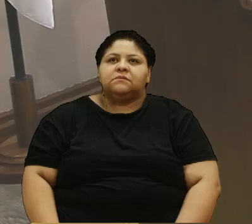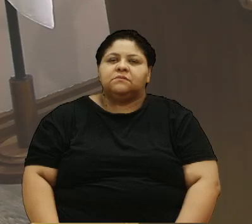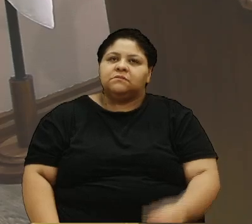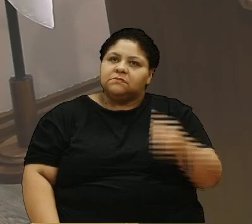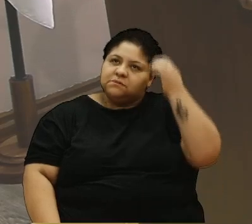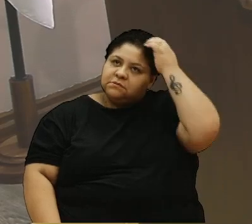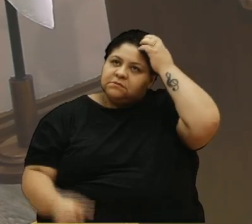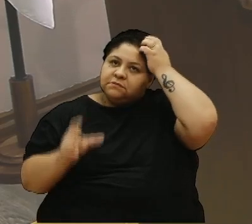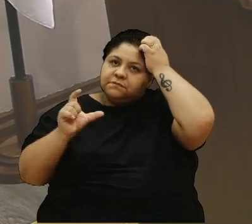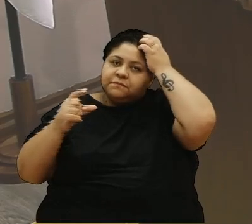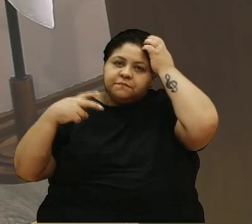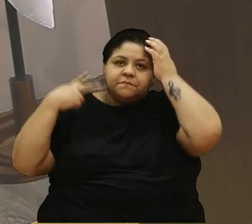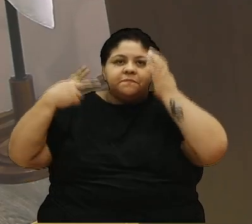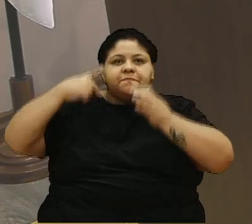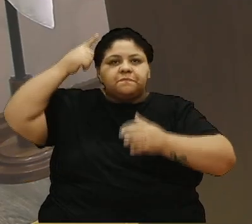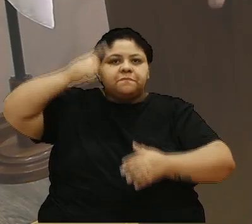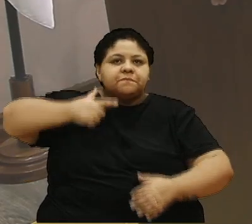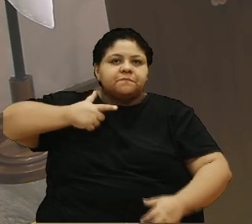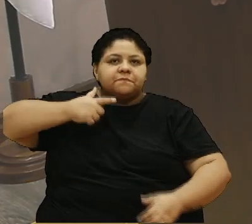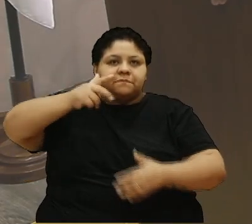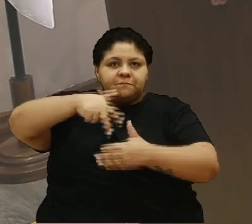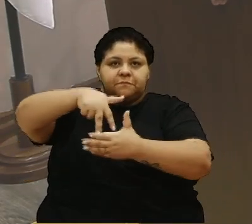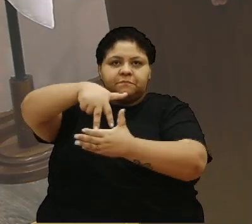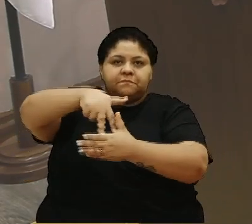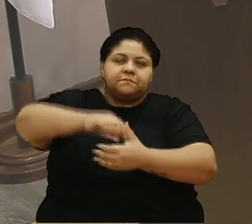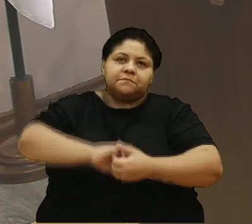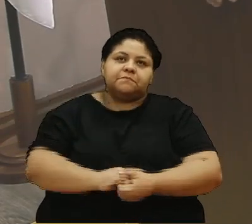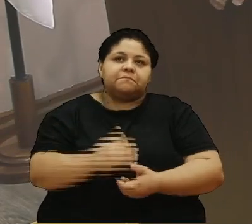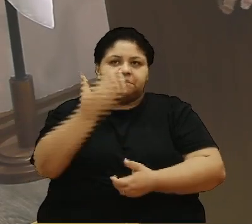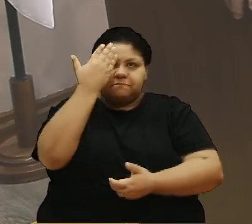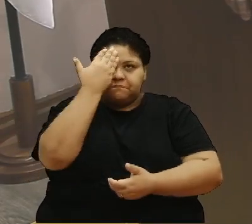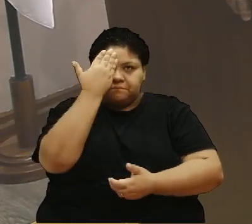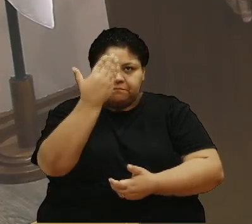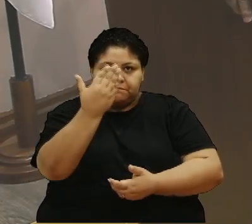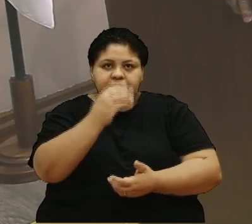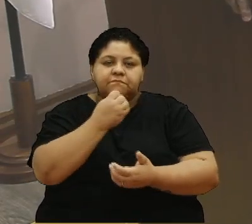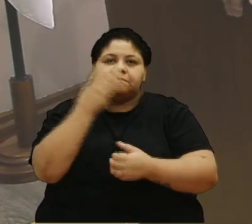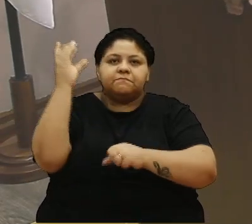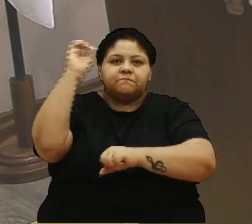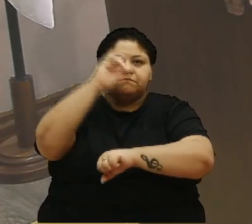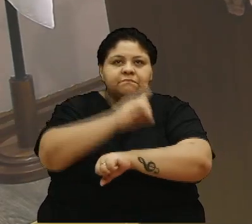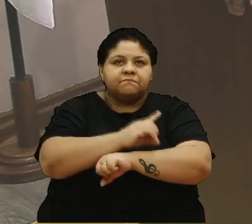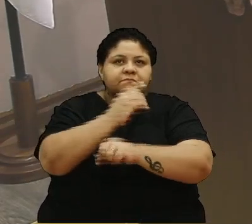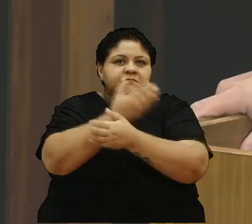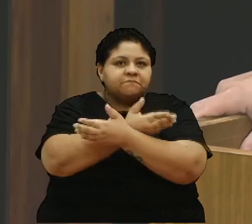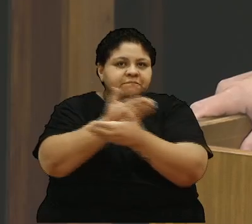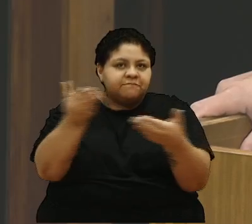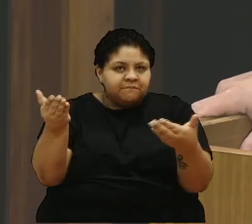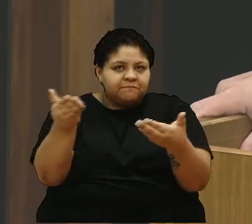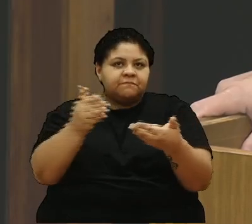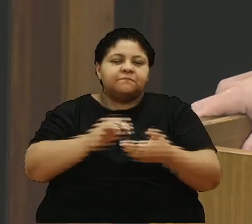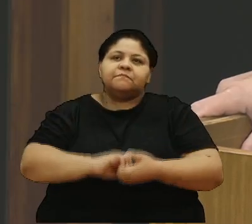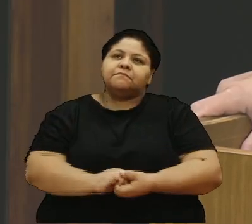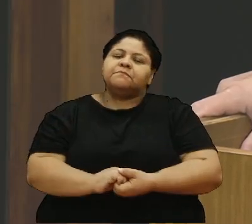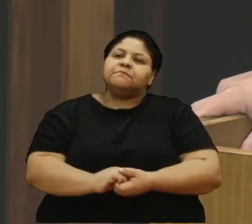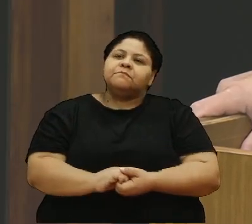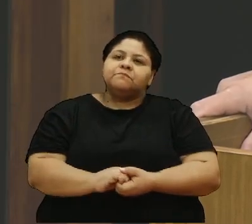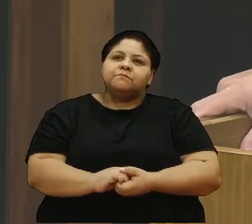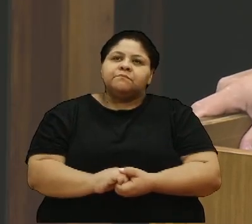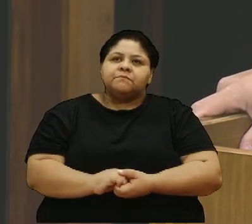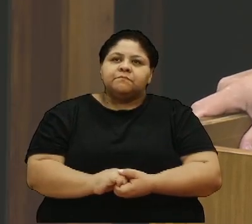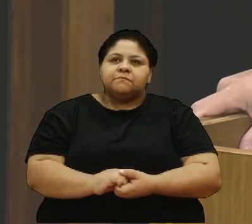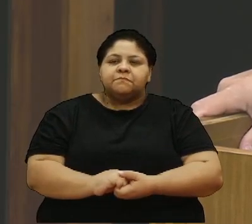Com a palavra, o vereador Lucas Carinhato, da tribuna. Obrigado. Bom dia, colegas